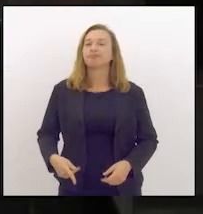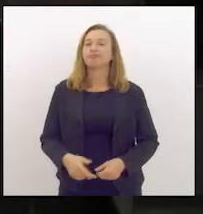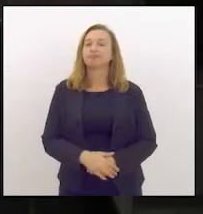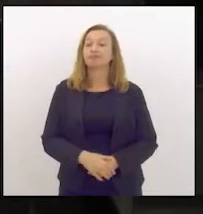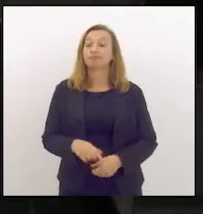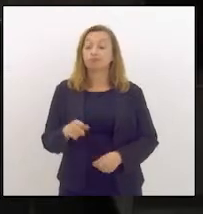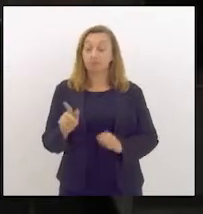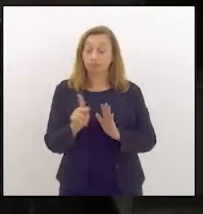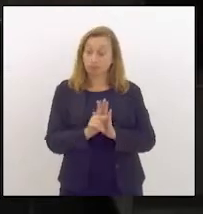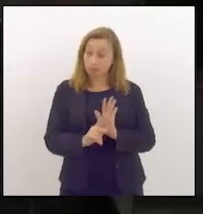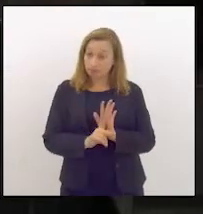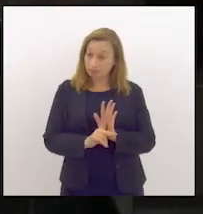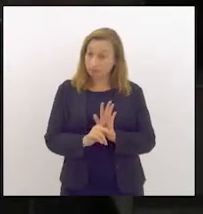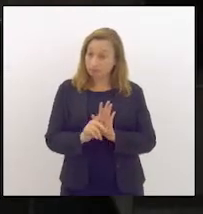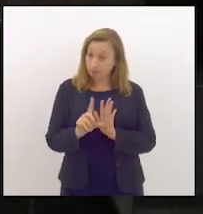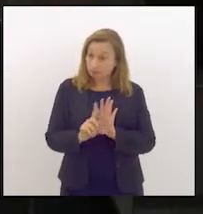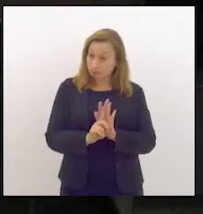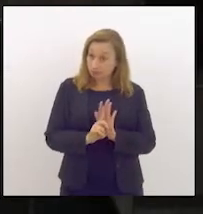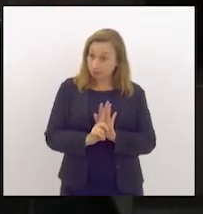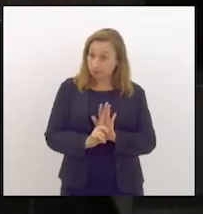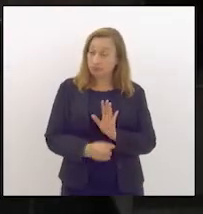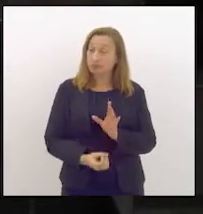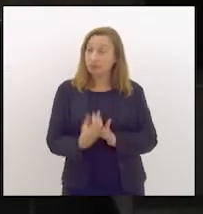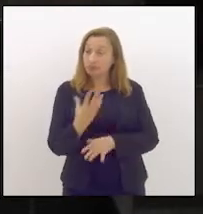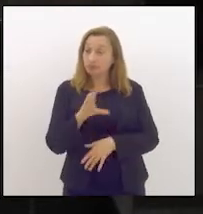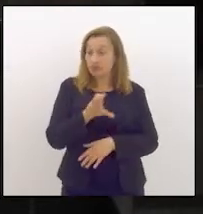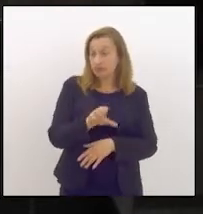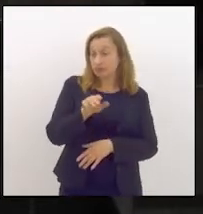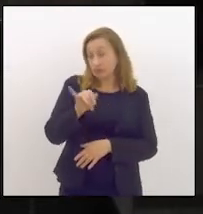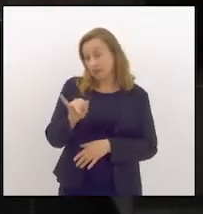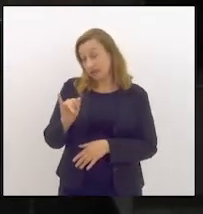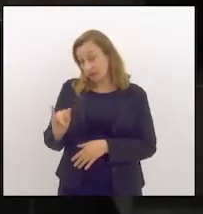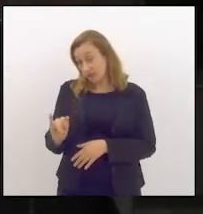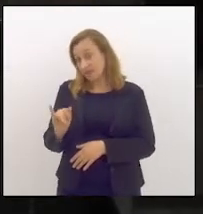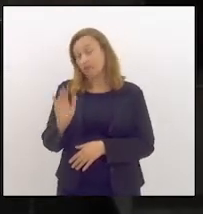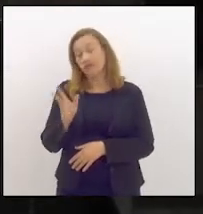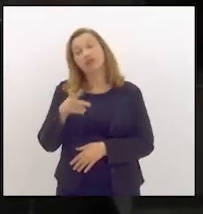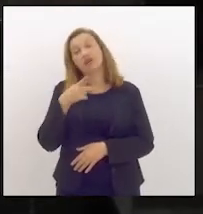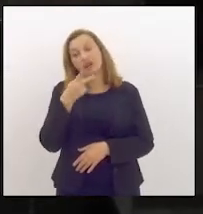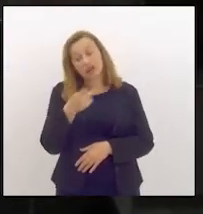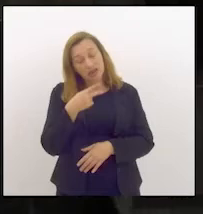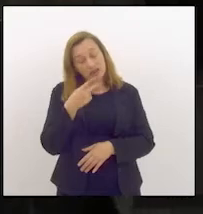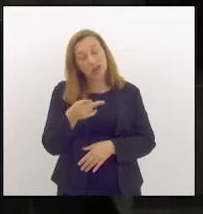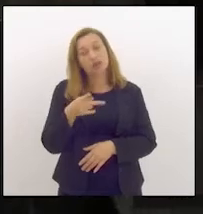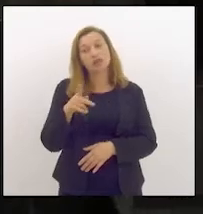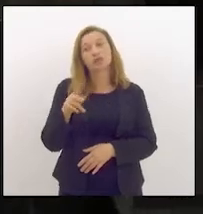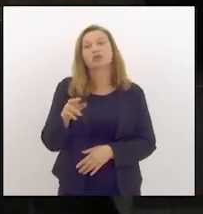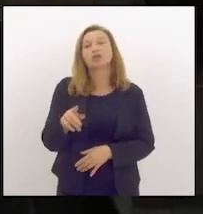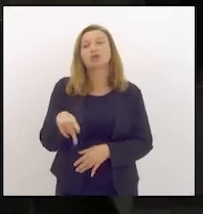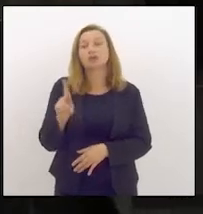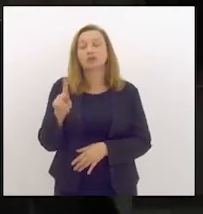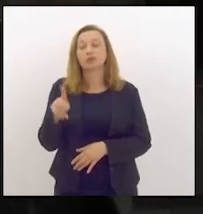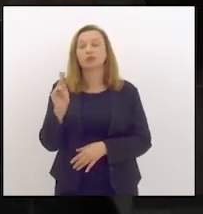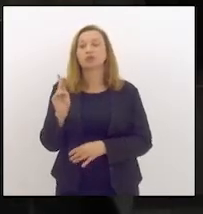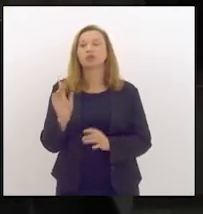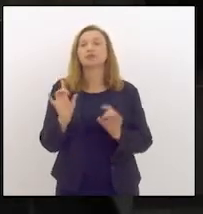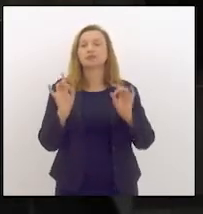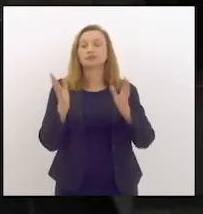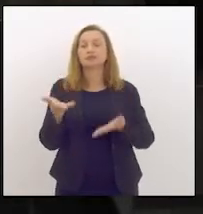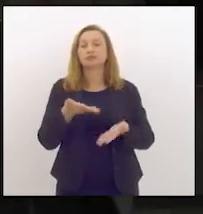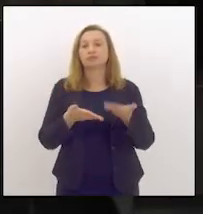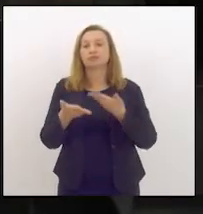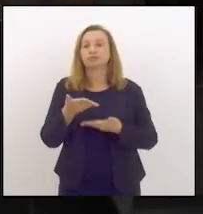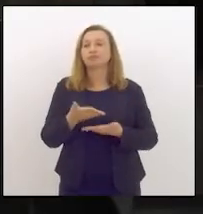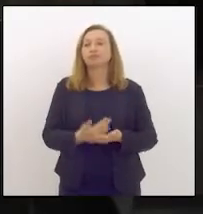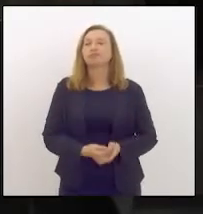este projeto de lei nasceu da CPI com a gente chamou do shorts e participações especiais